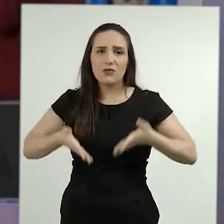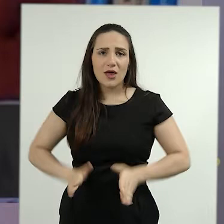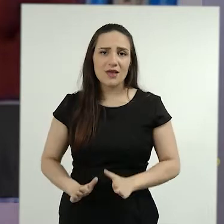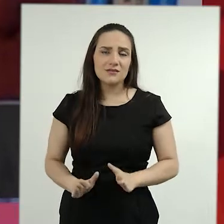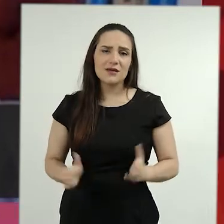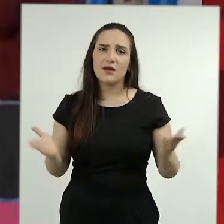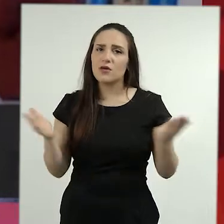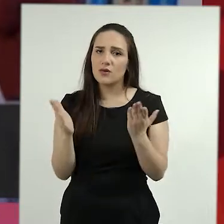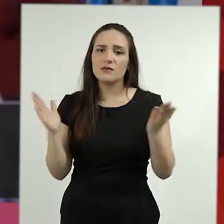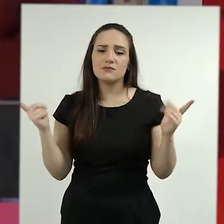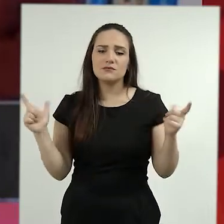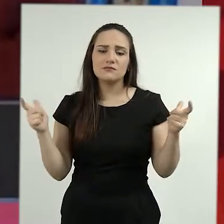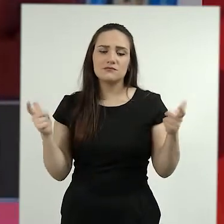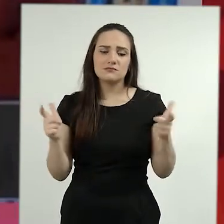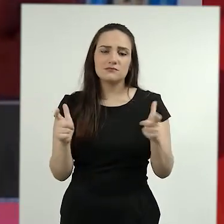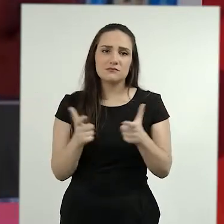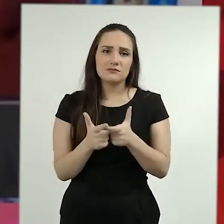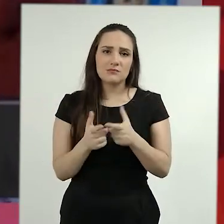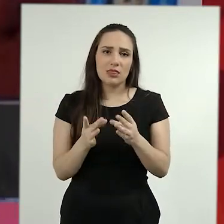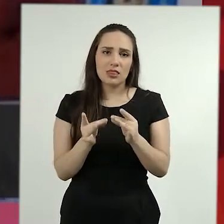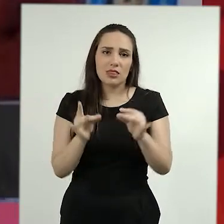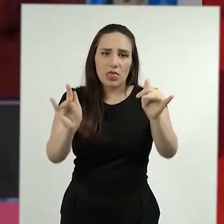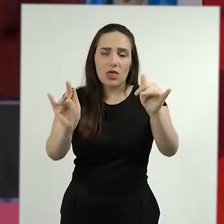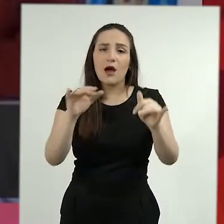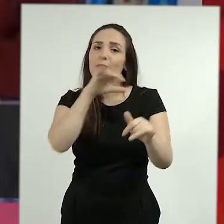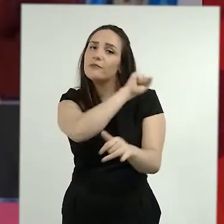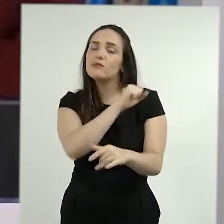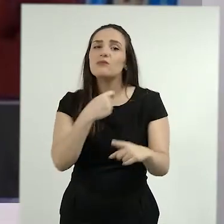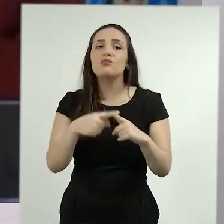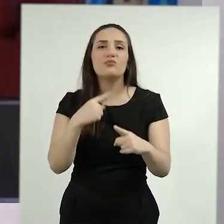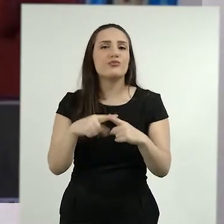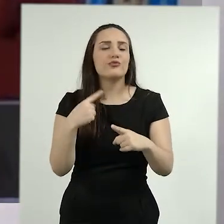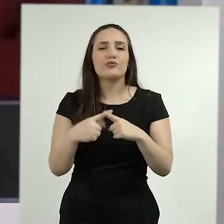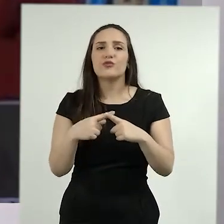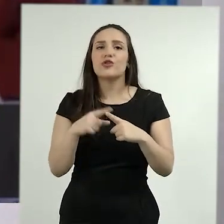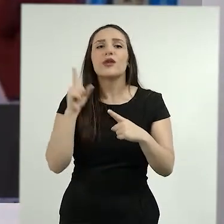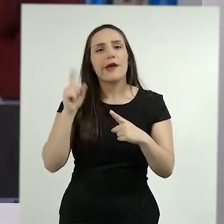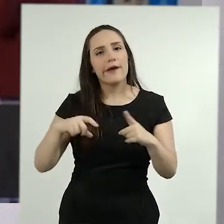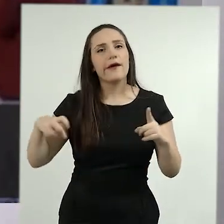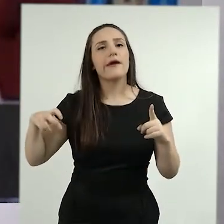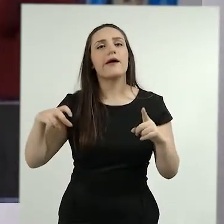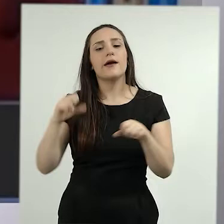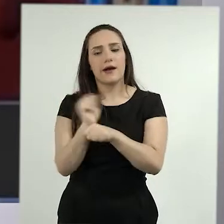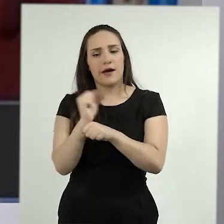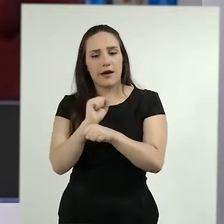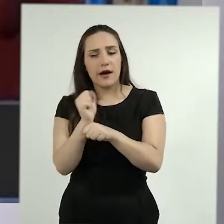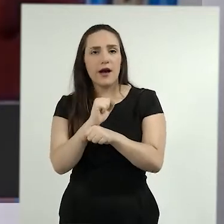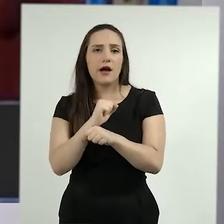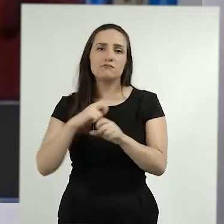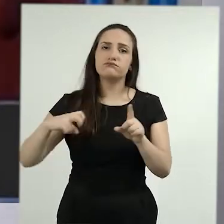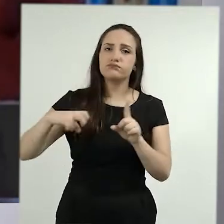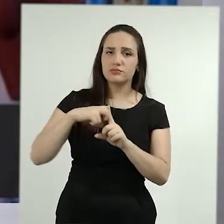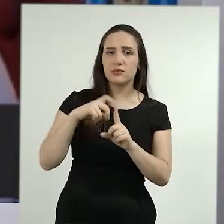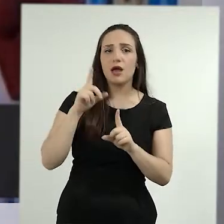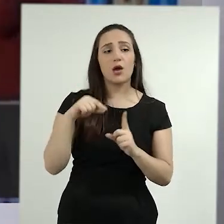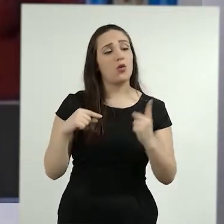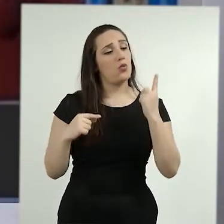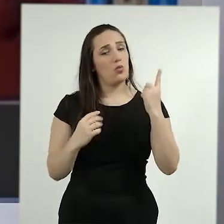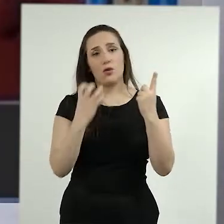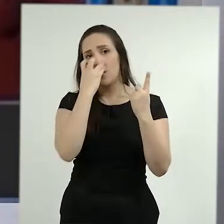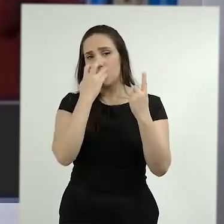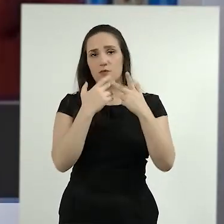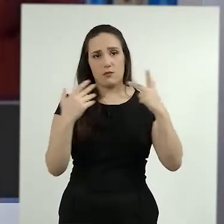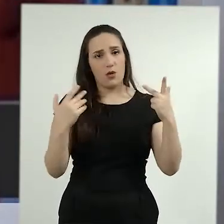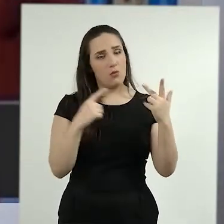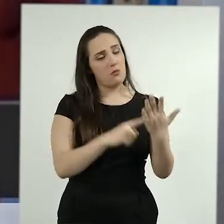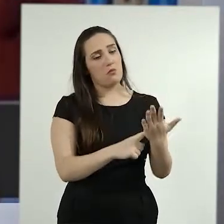espécie acaba criando aí um funil, e a espécie pode extinguir muito rapidamente por conta de atropelamento. Então, nós usamos o tamanduá-bandeira